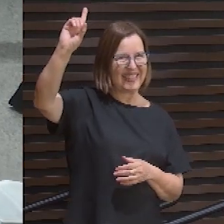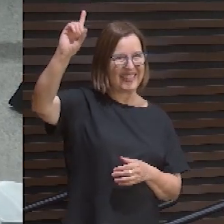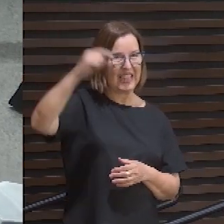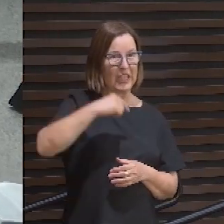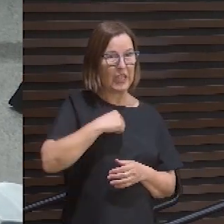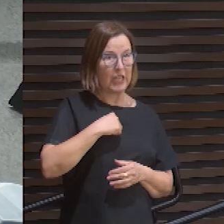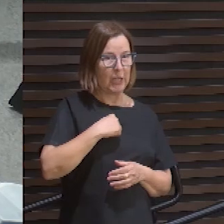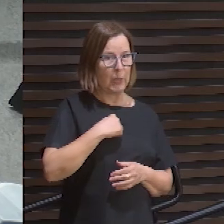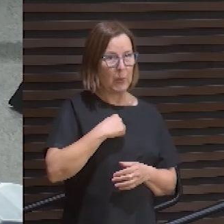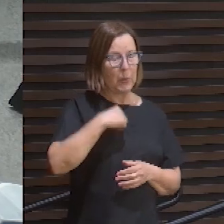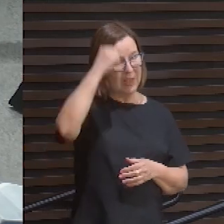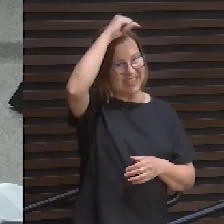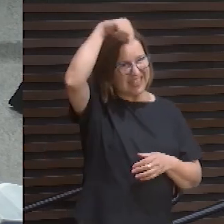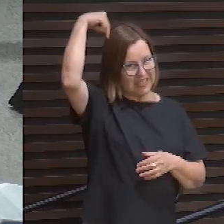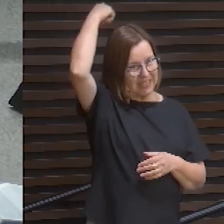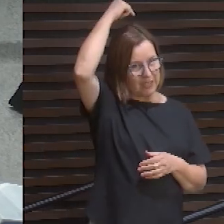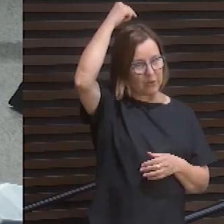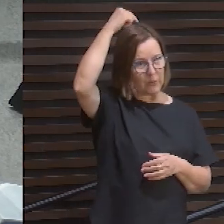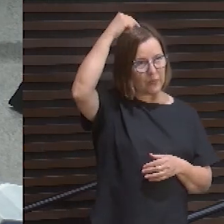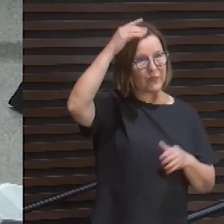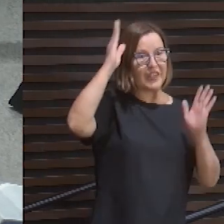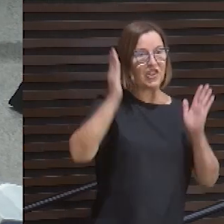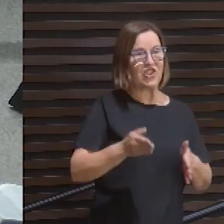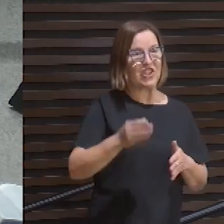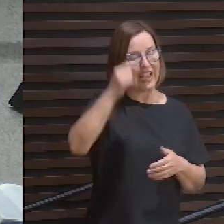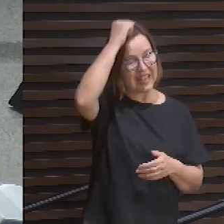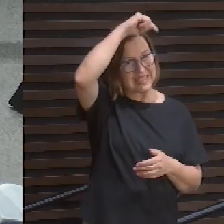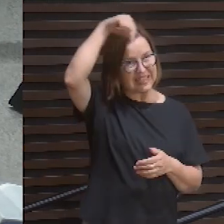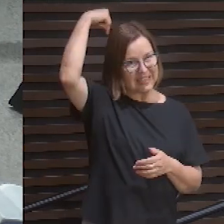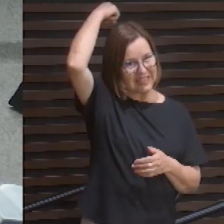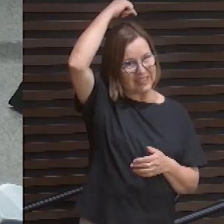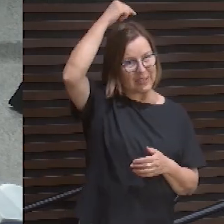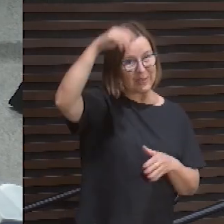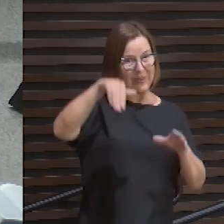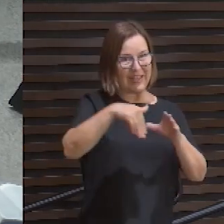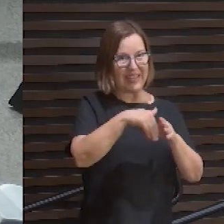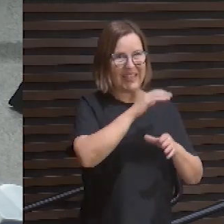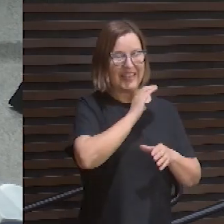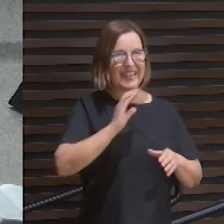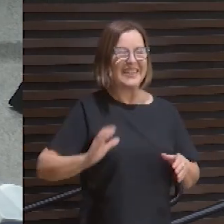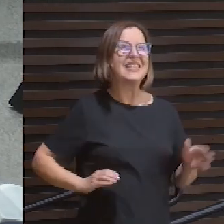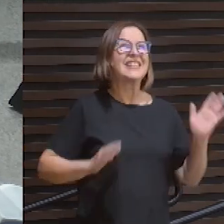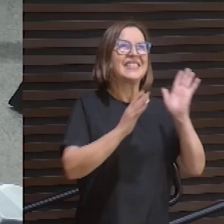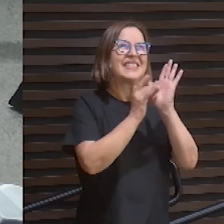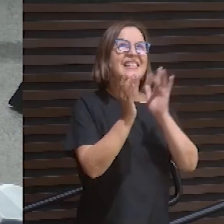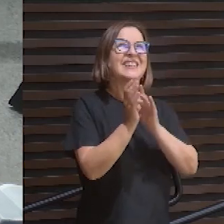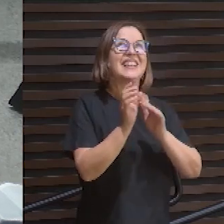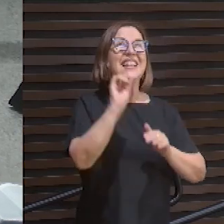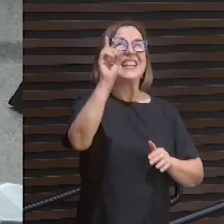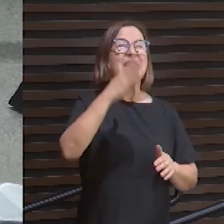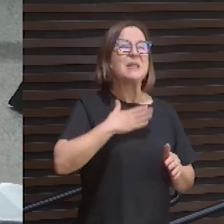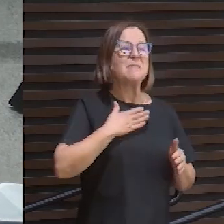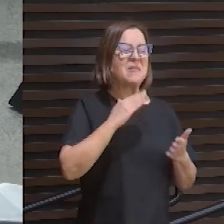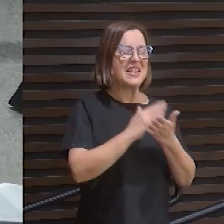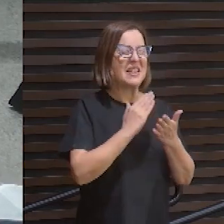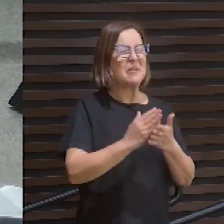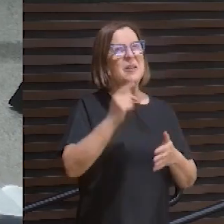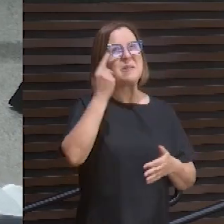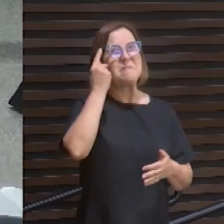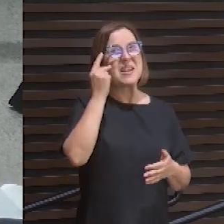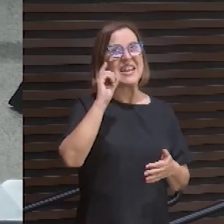Eu sou santo e já sou santo em Cristo Jesus. Ele me separou para Ele, Ele